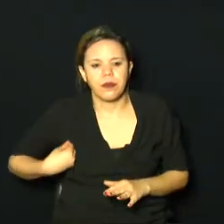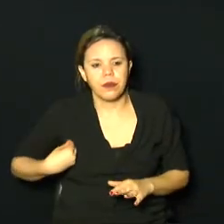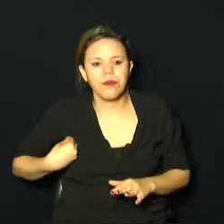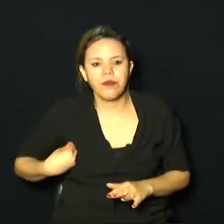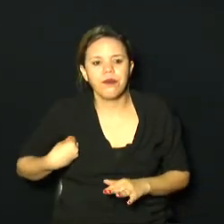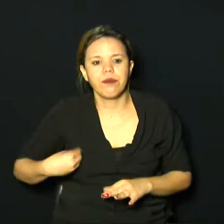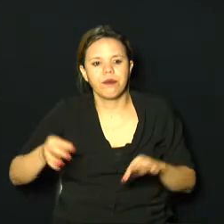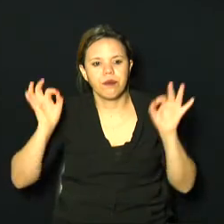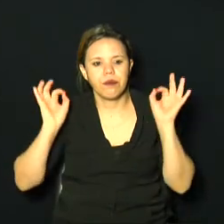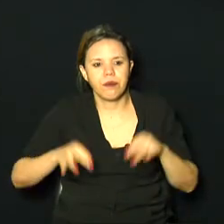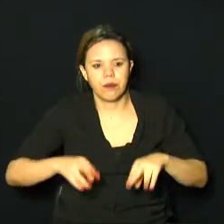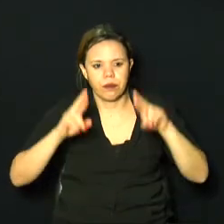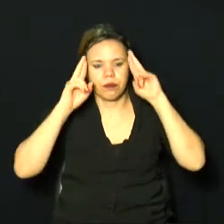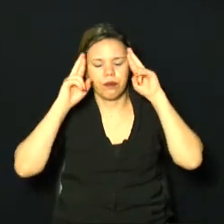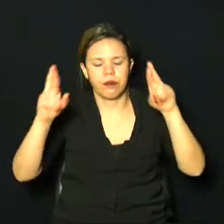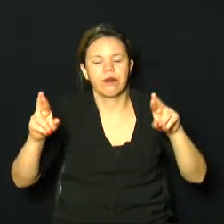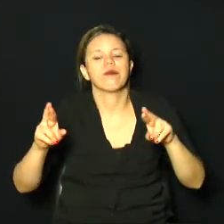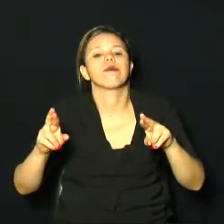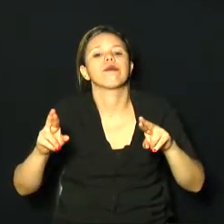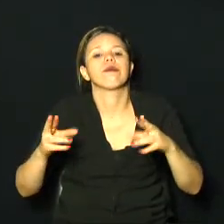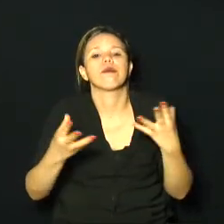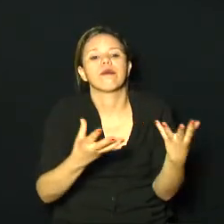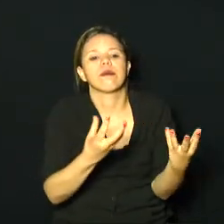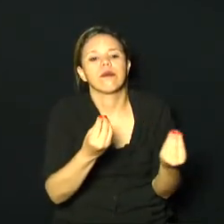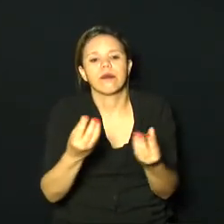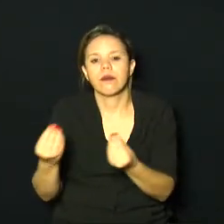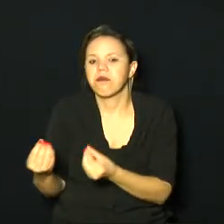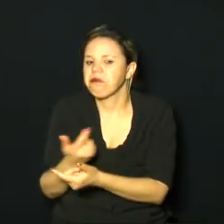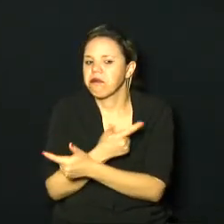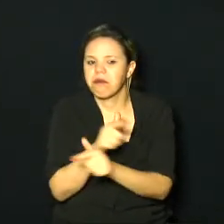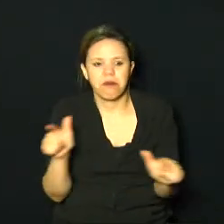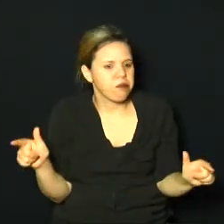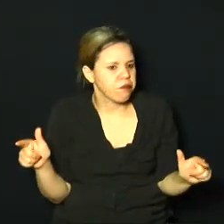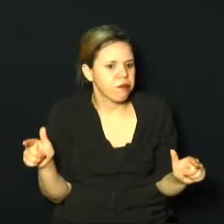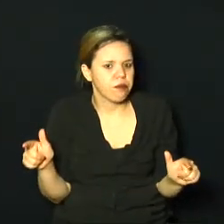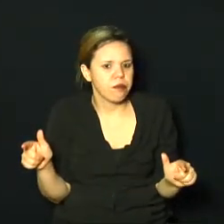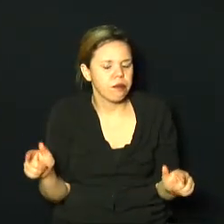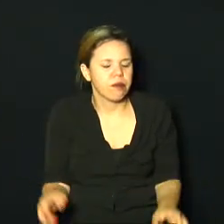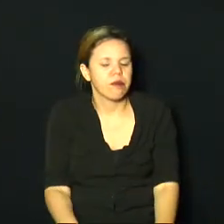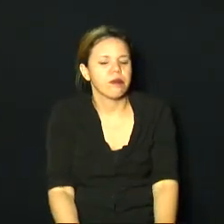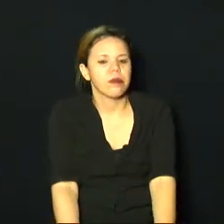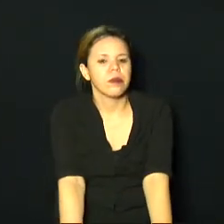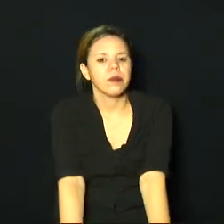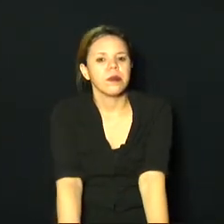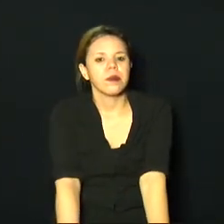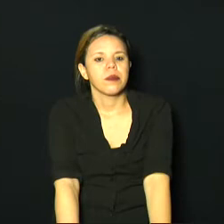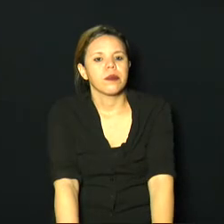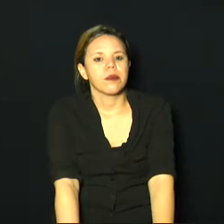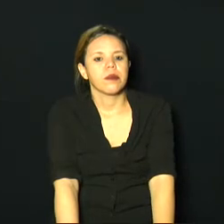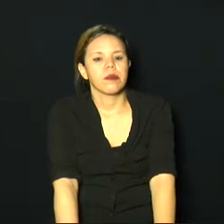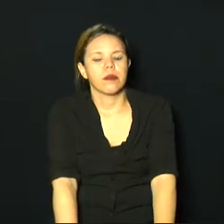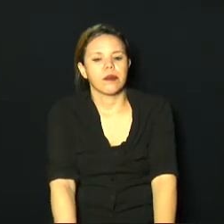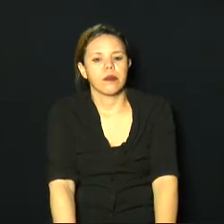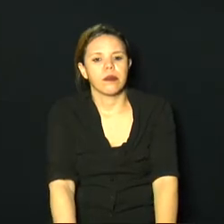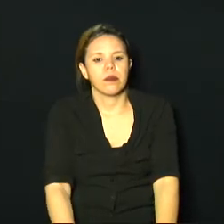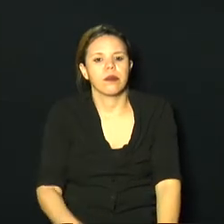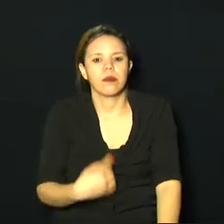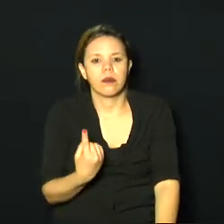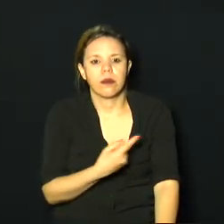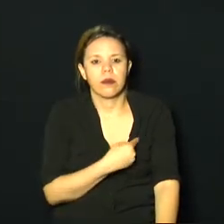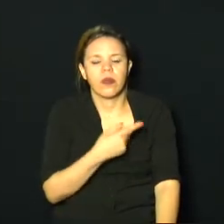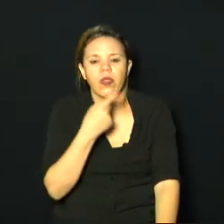e uma vida digna, que muitos não têm. E nos colocamos, por fim,